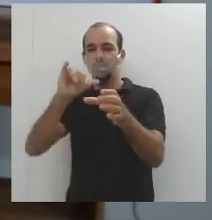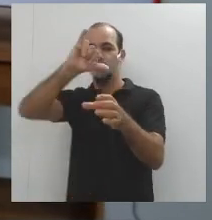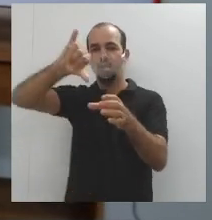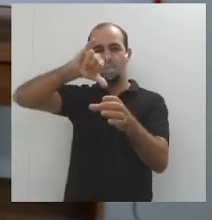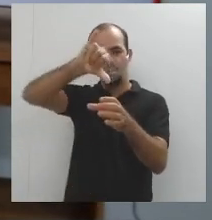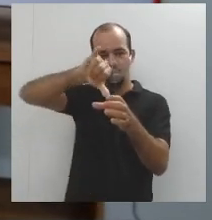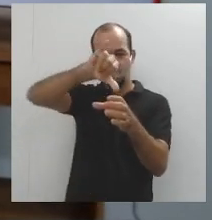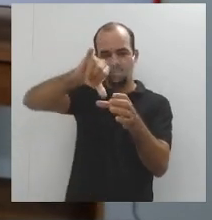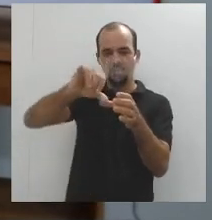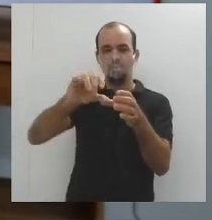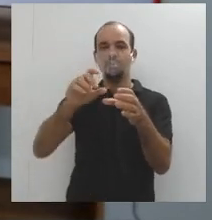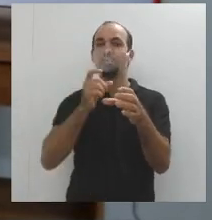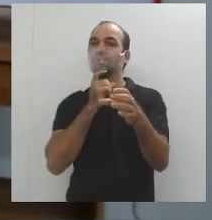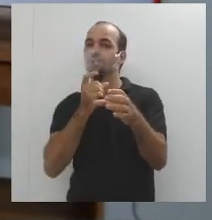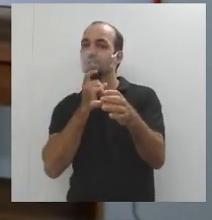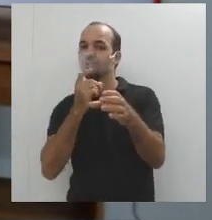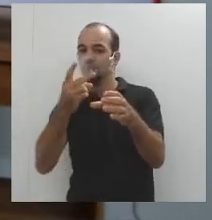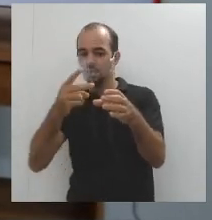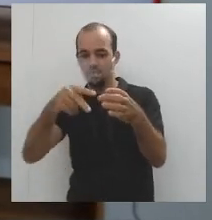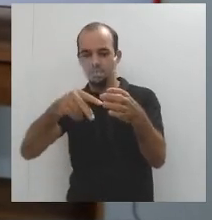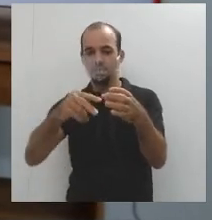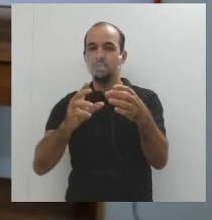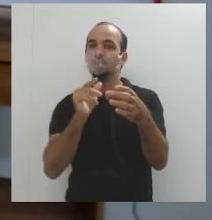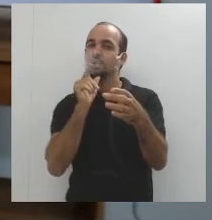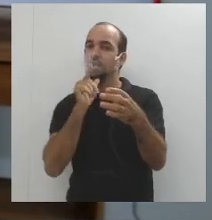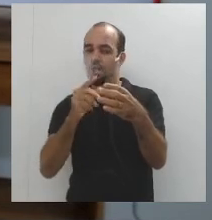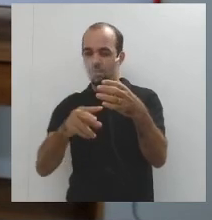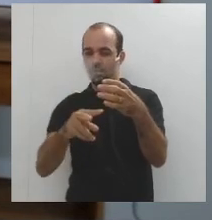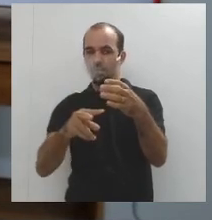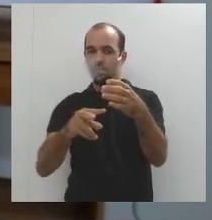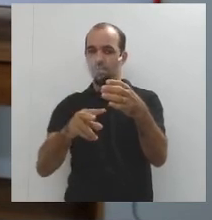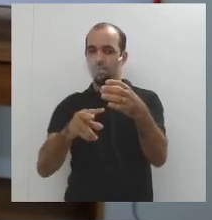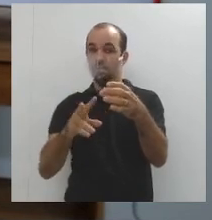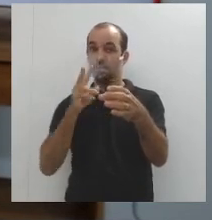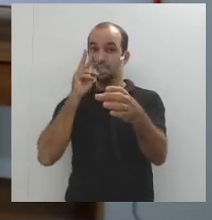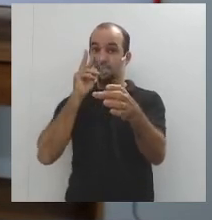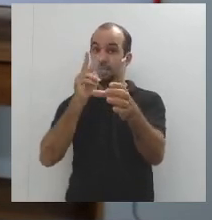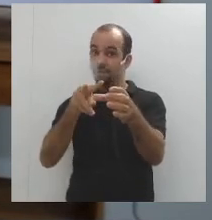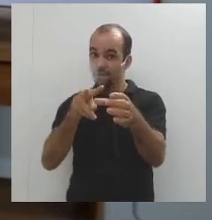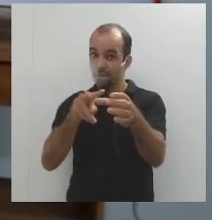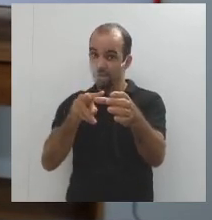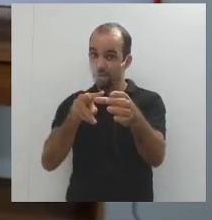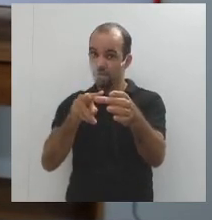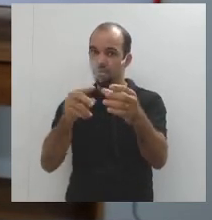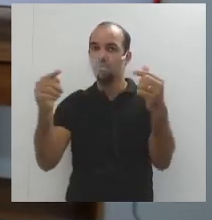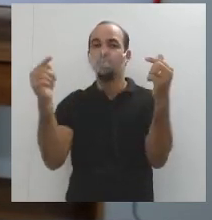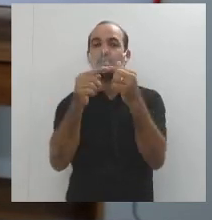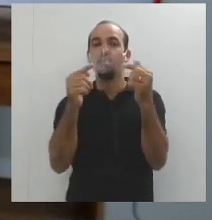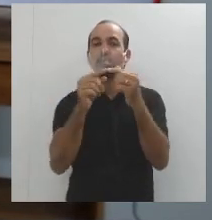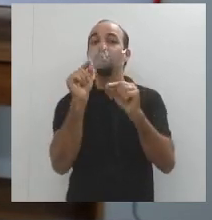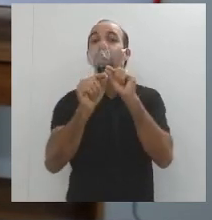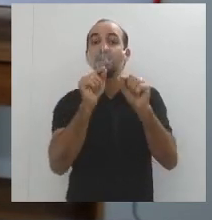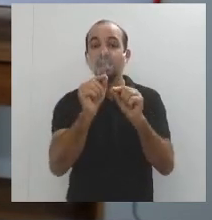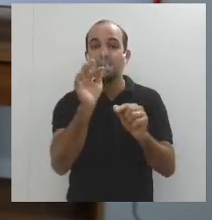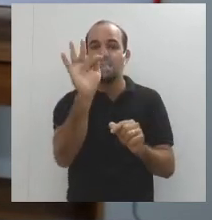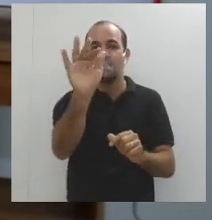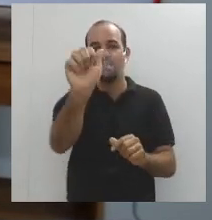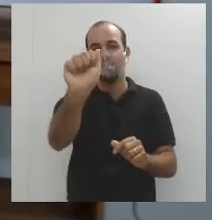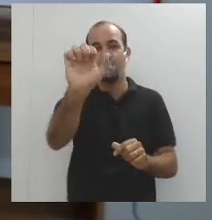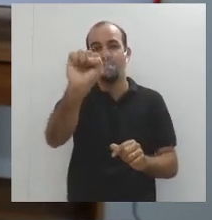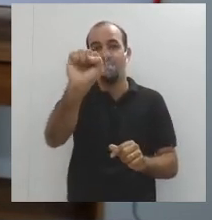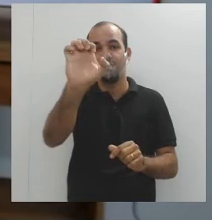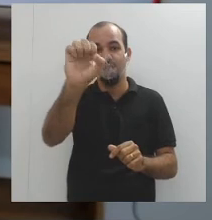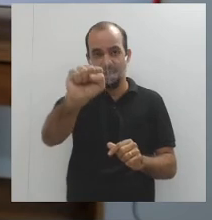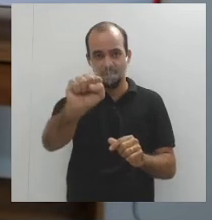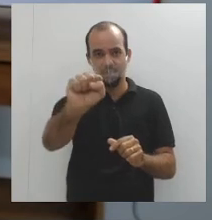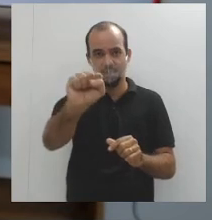gelo e eu tenho água. Ou seja, fases, visualmente falando, eu tenho 3